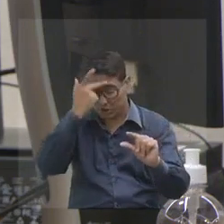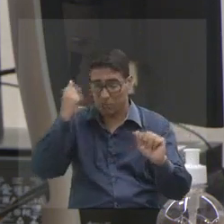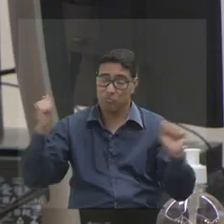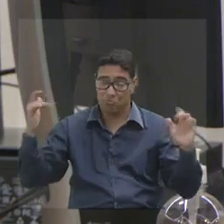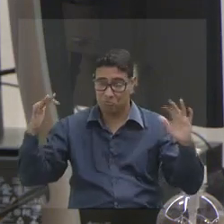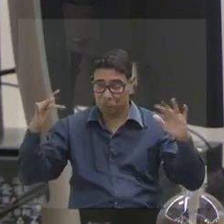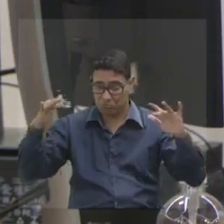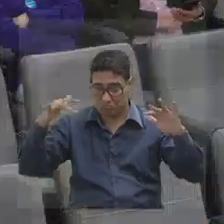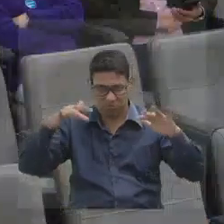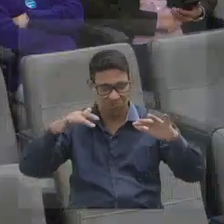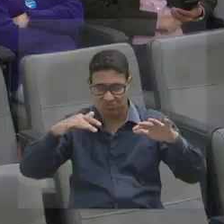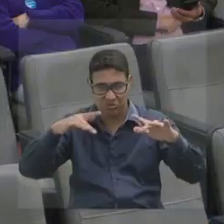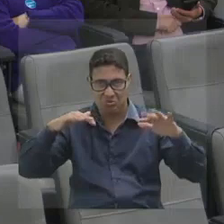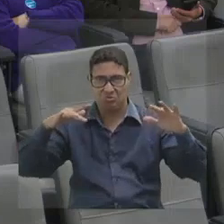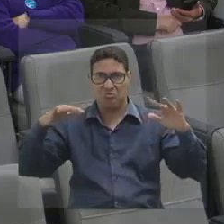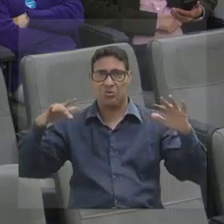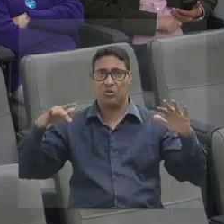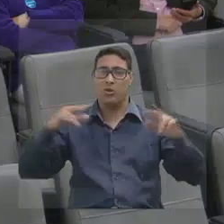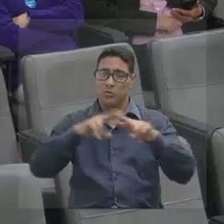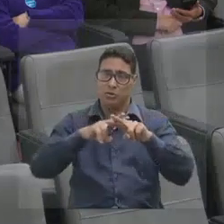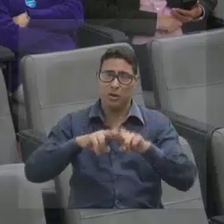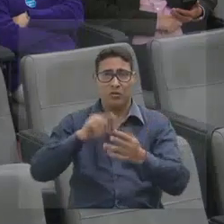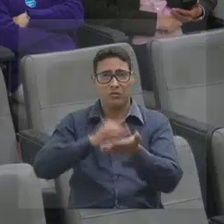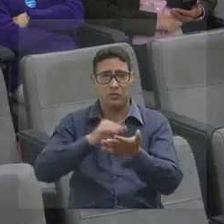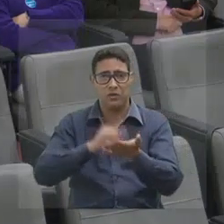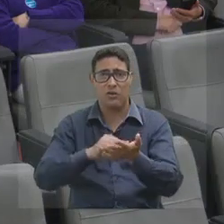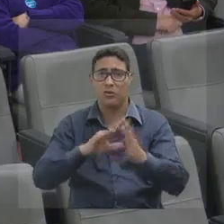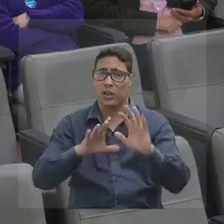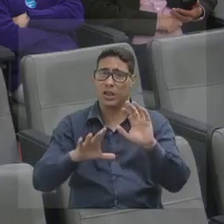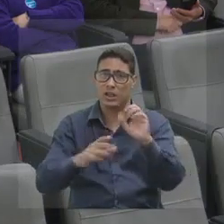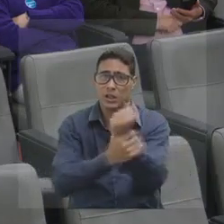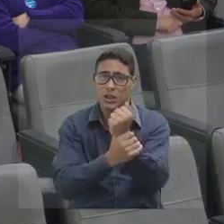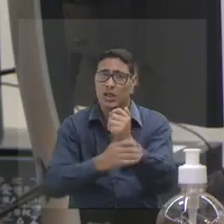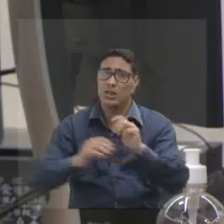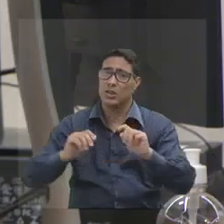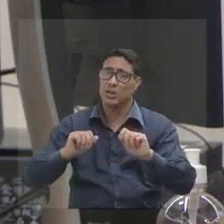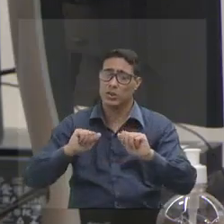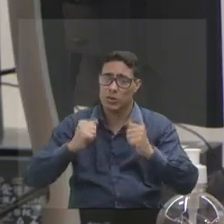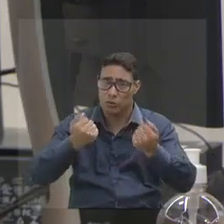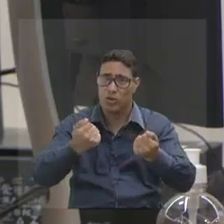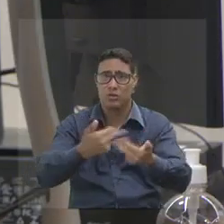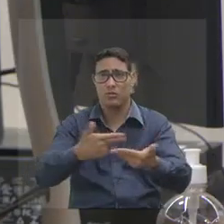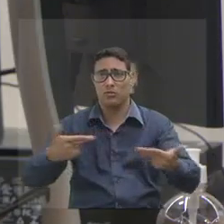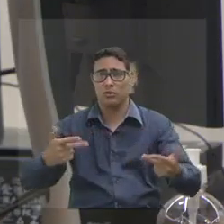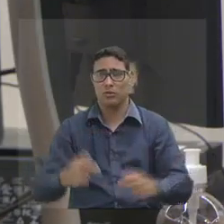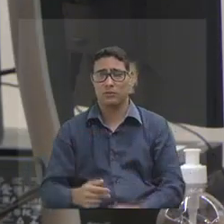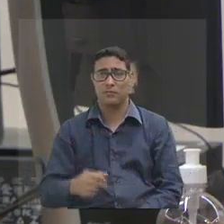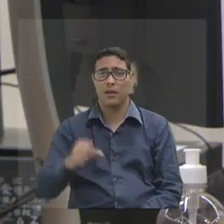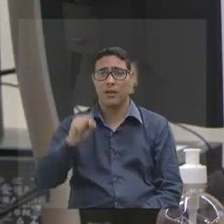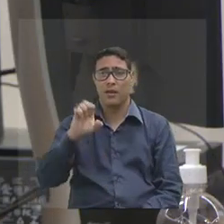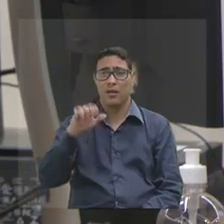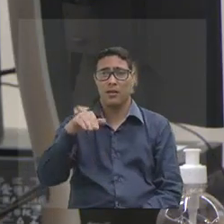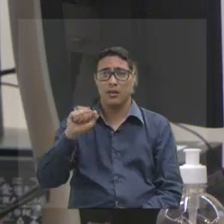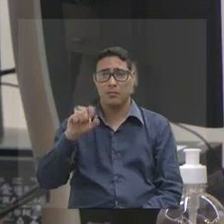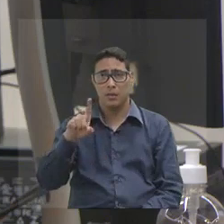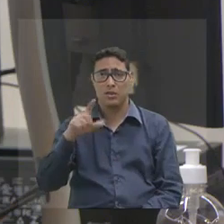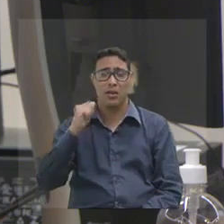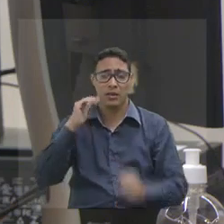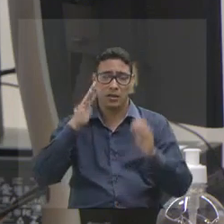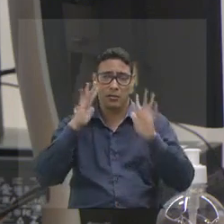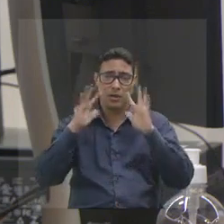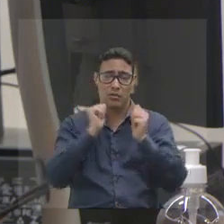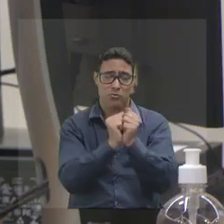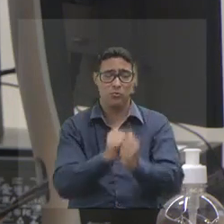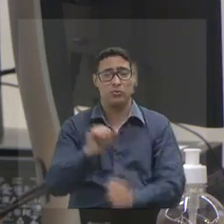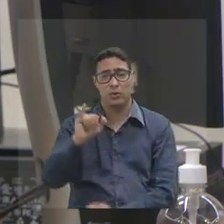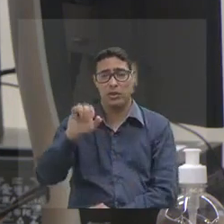parques em função do risco de segurança e também da qualidade de gestão deles a ser mais tem pensado junto com ief